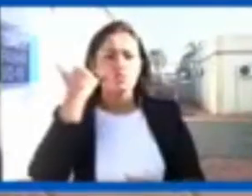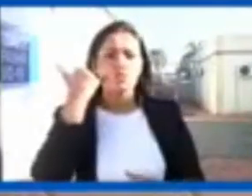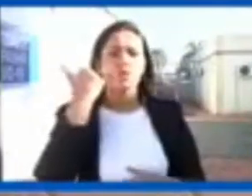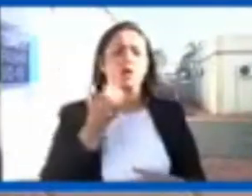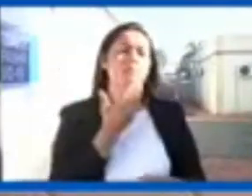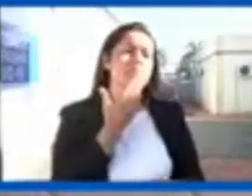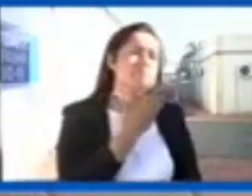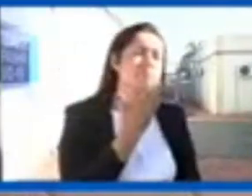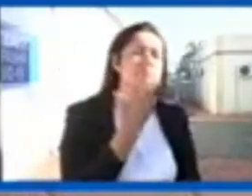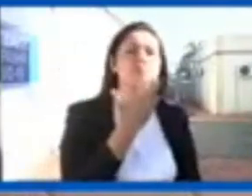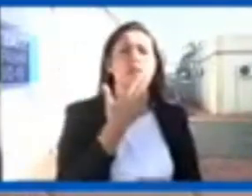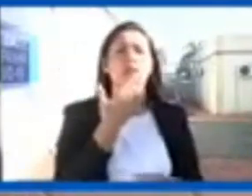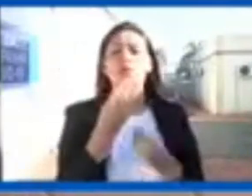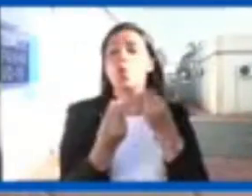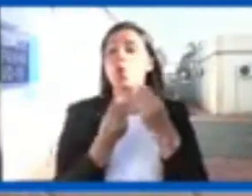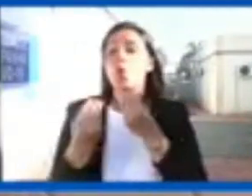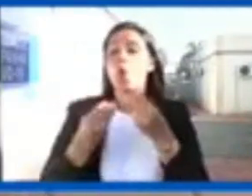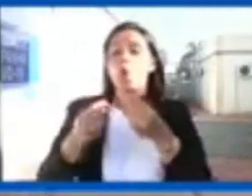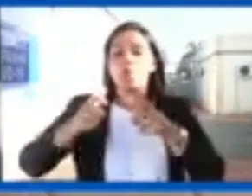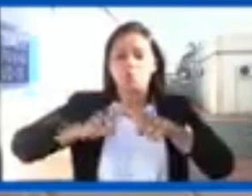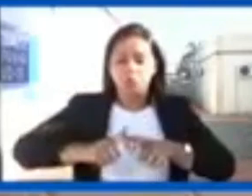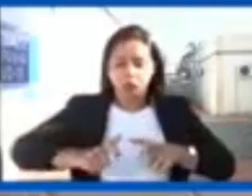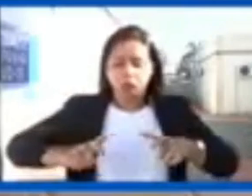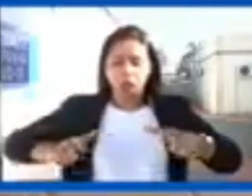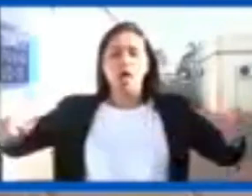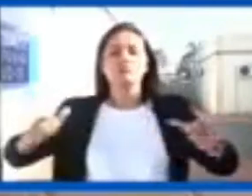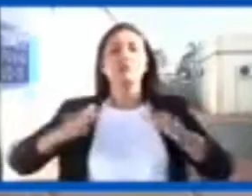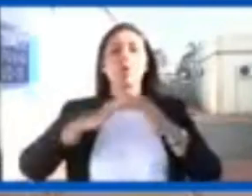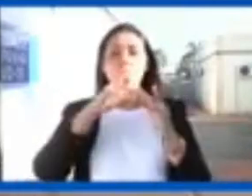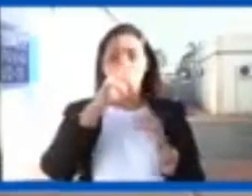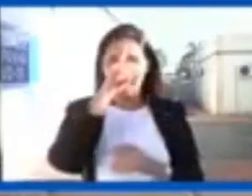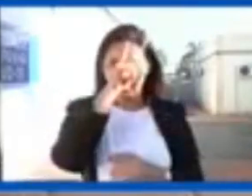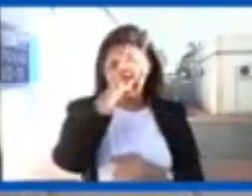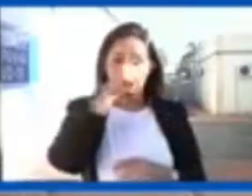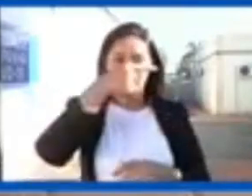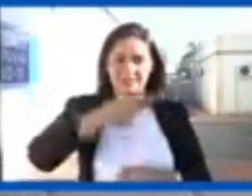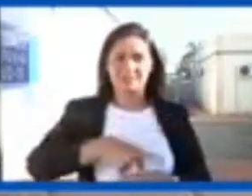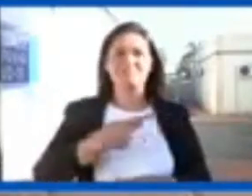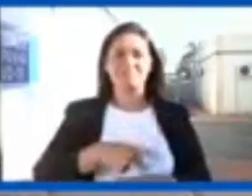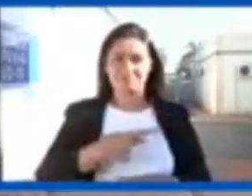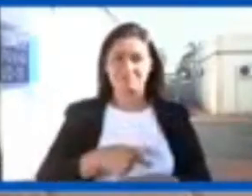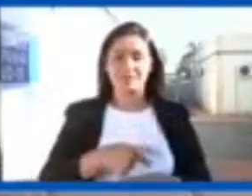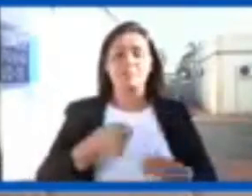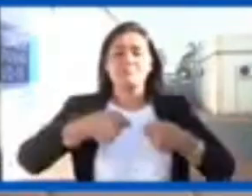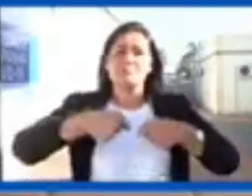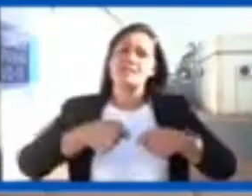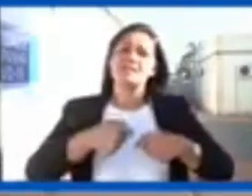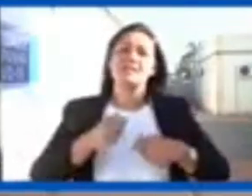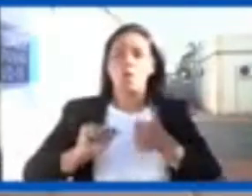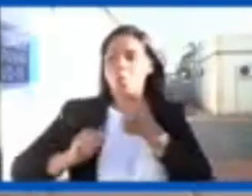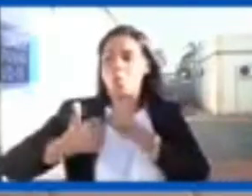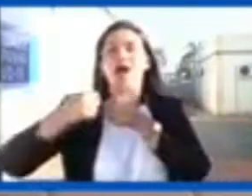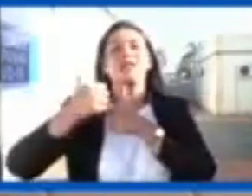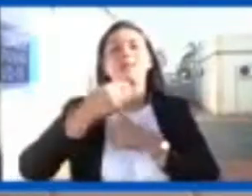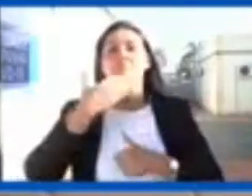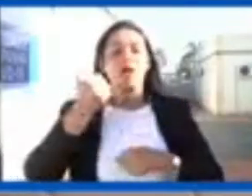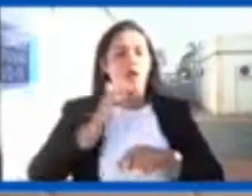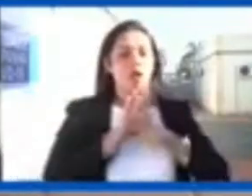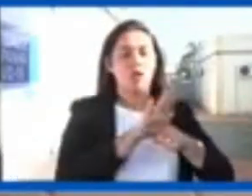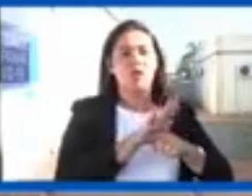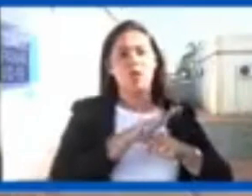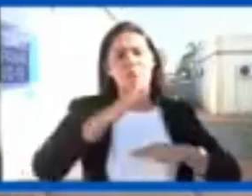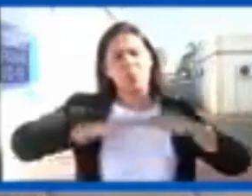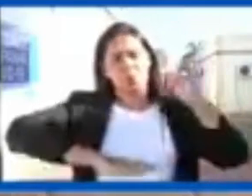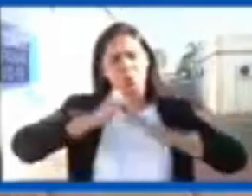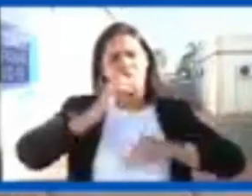possibilidade de ampliar mas o espaço para que pudesse nos atender o maior qualidade aos nossos pacientes proporcionando aos nossos